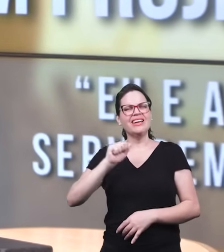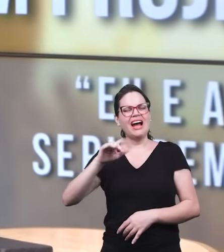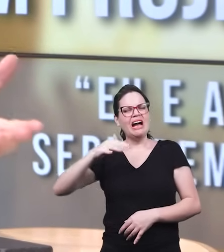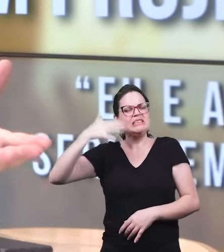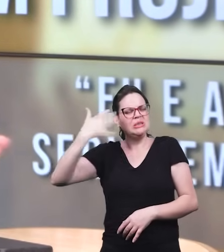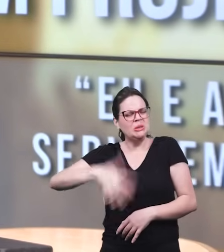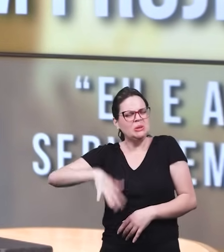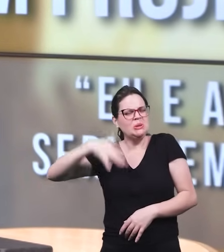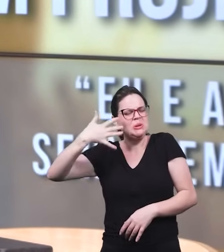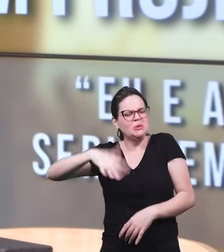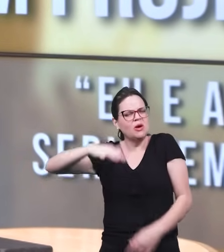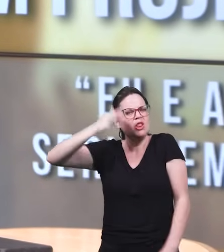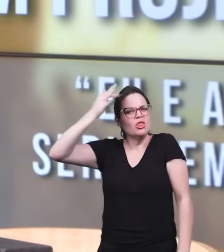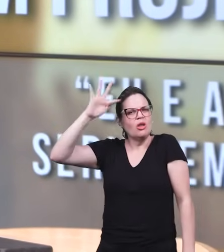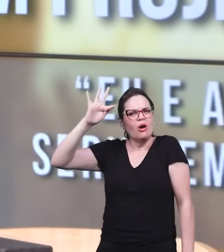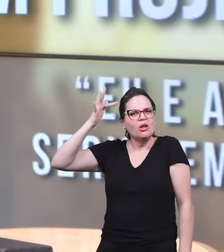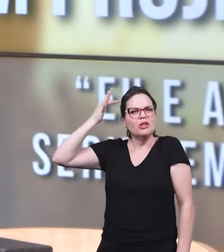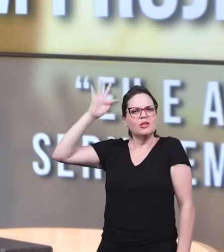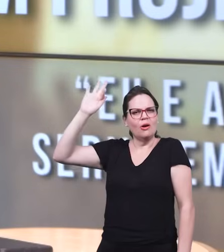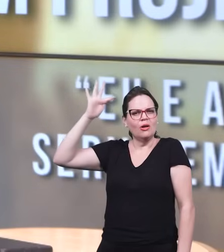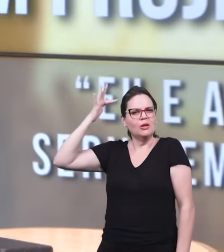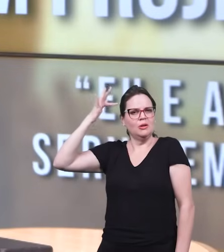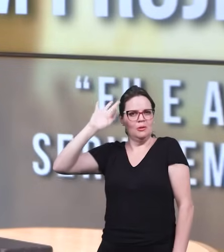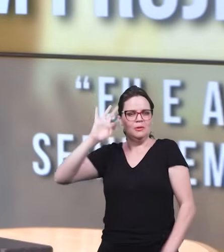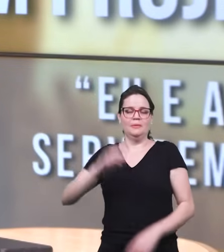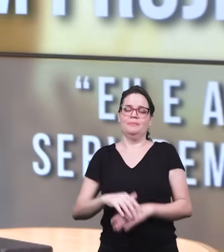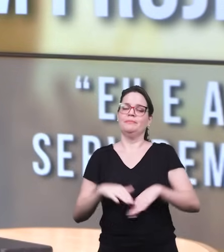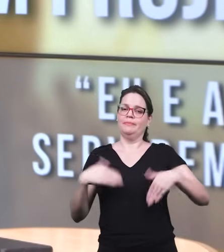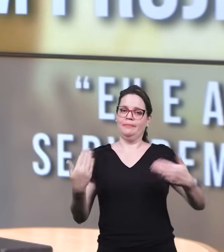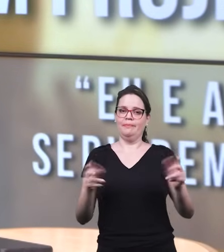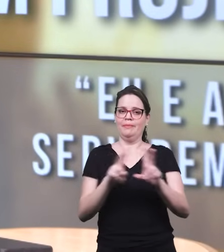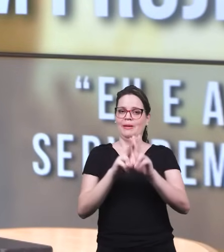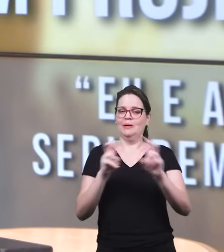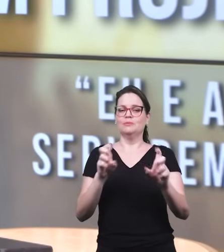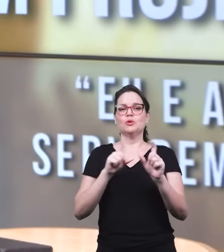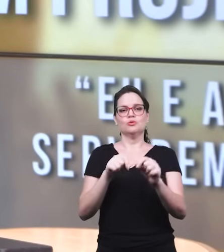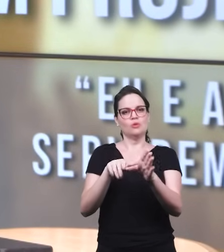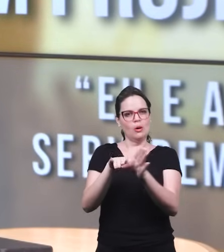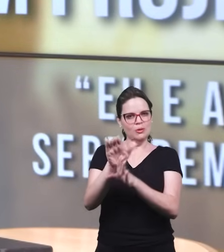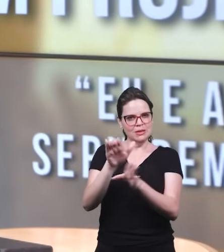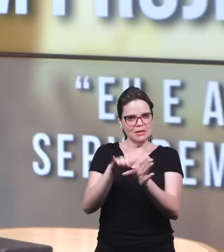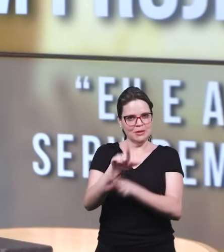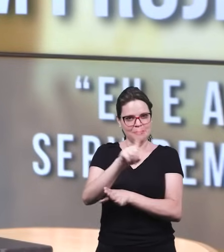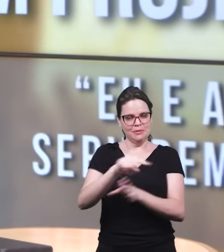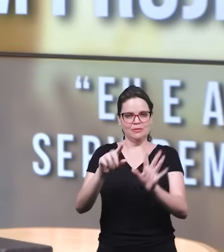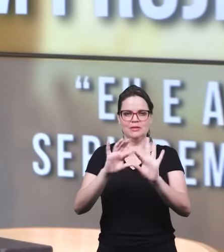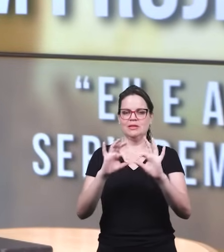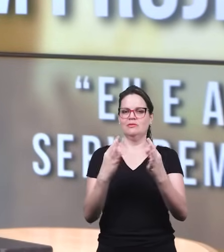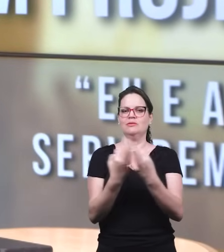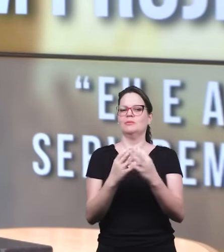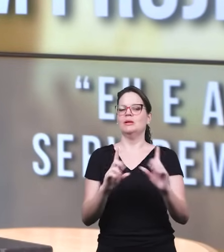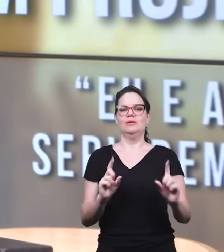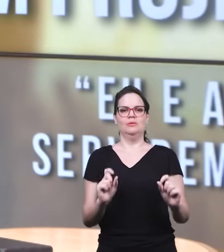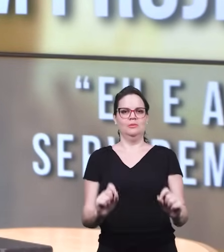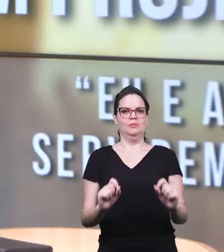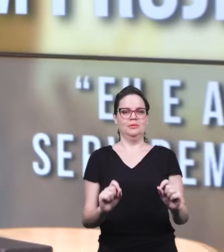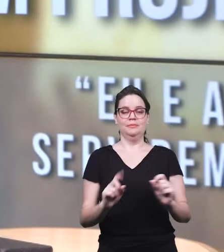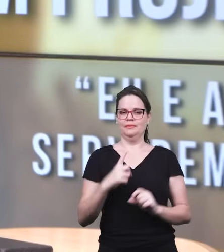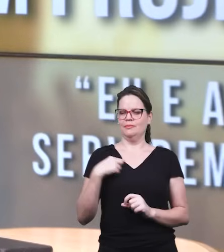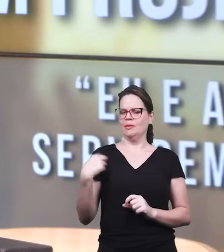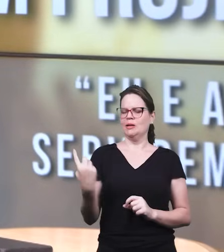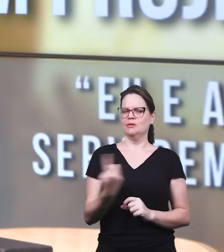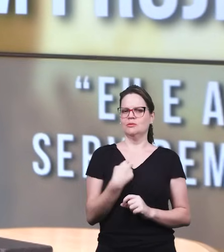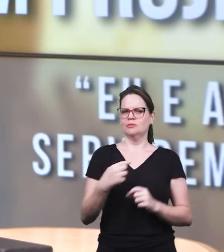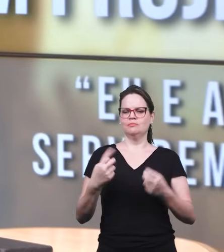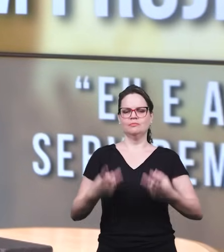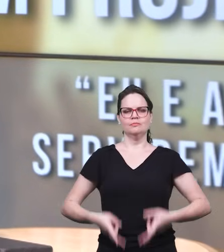um programa sobre famílias, de conselhos do Senhor, nós podemos dizer que nós